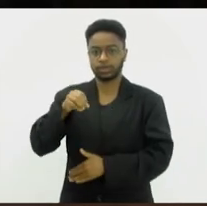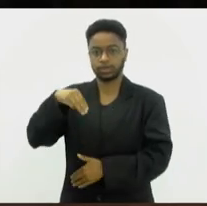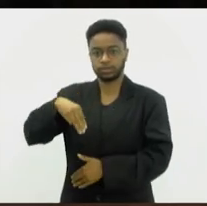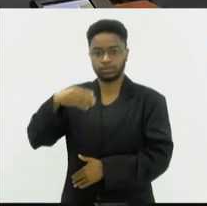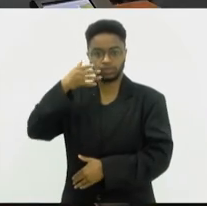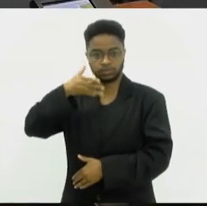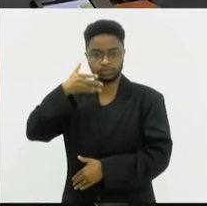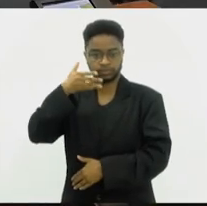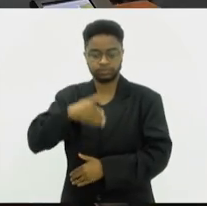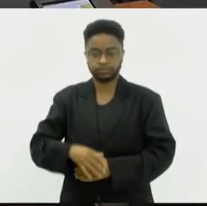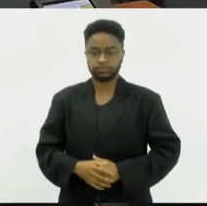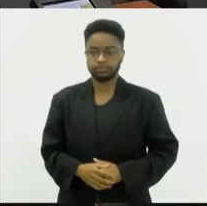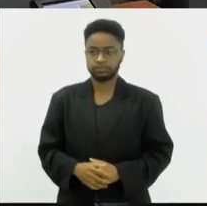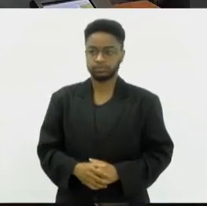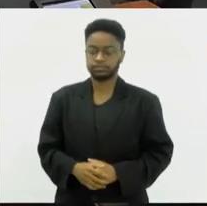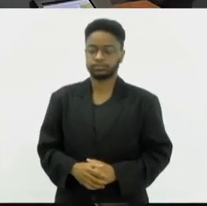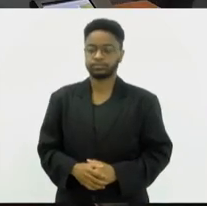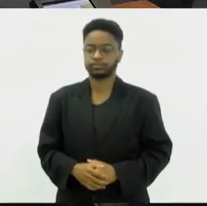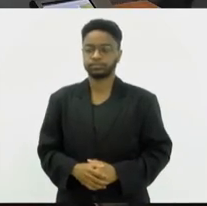minutos.